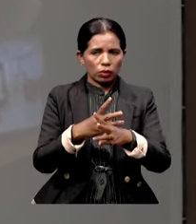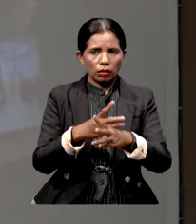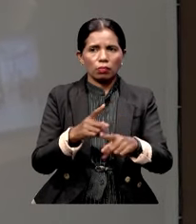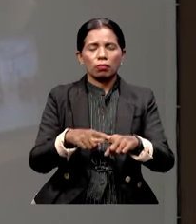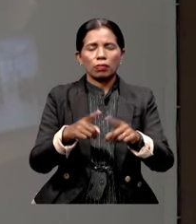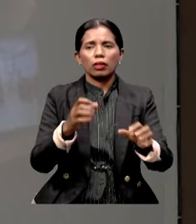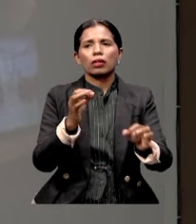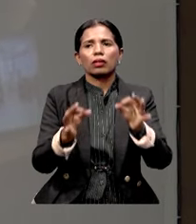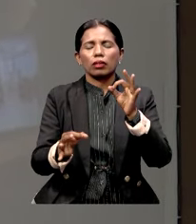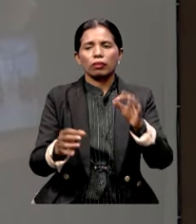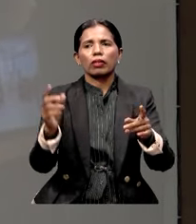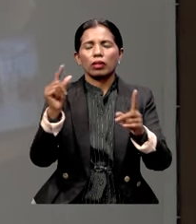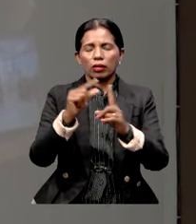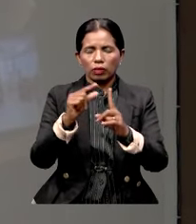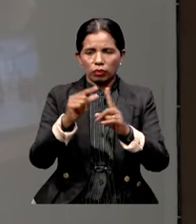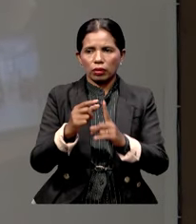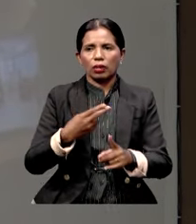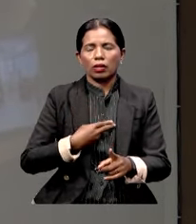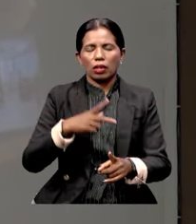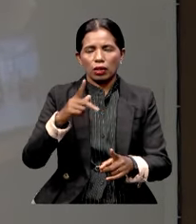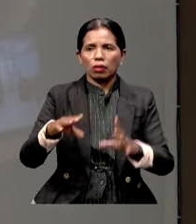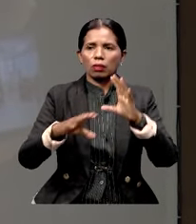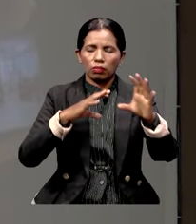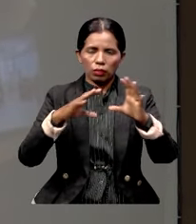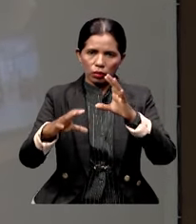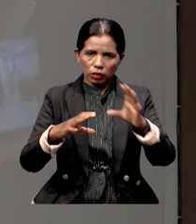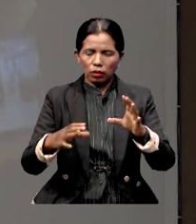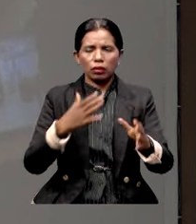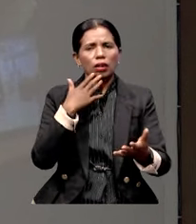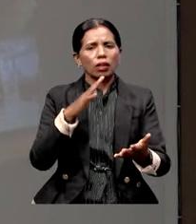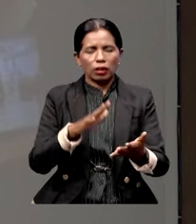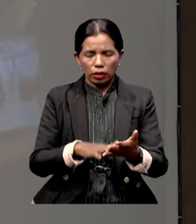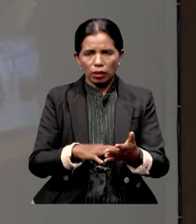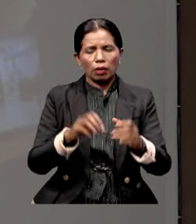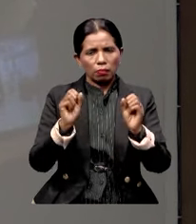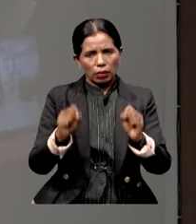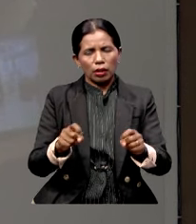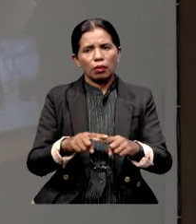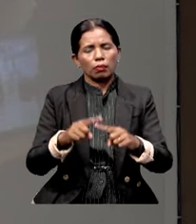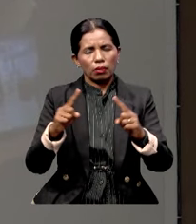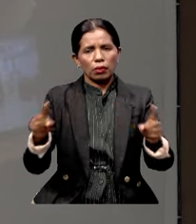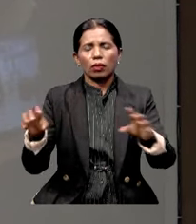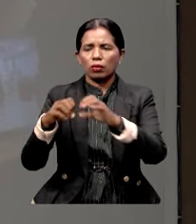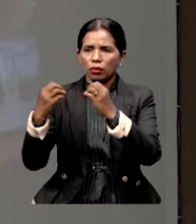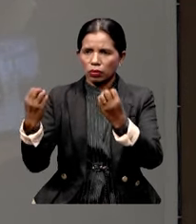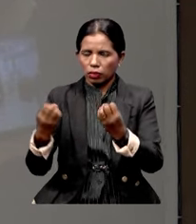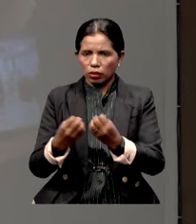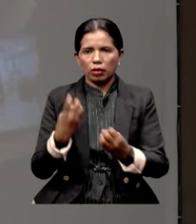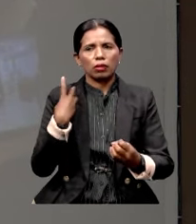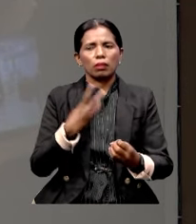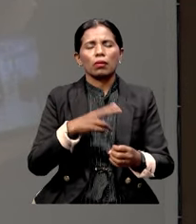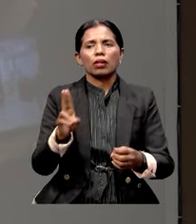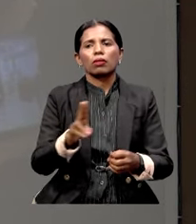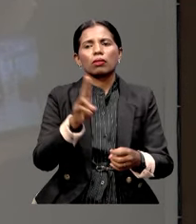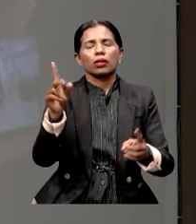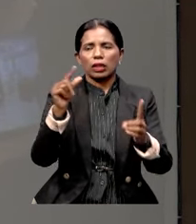cara, linguagem, ética, comunicação lá de um dia, cara, bela. Mas be, entre órgãos soberanos, bela usa